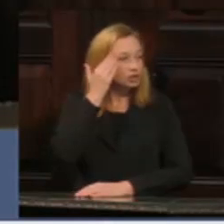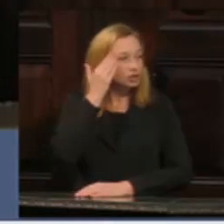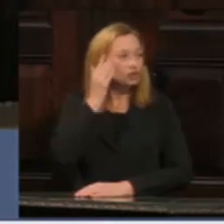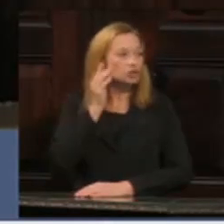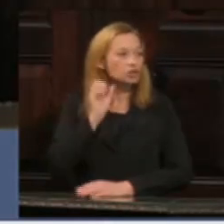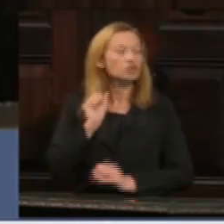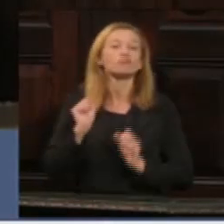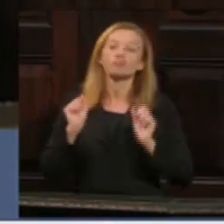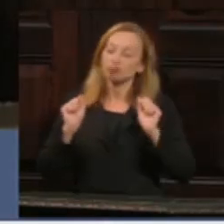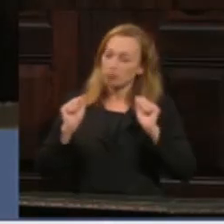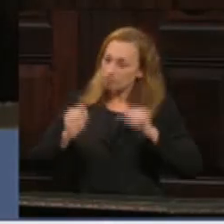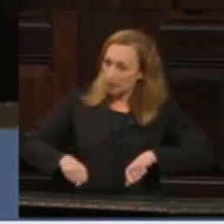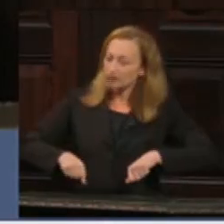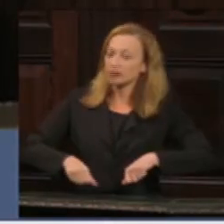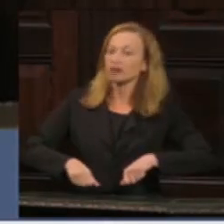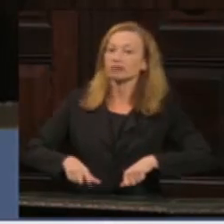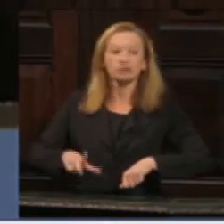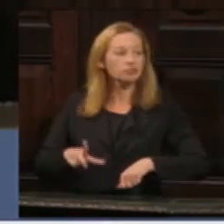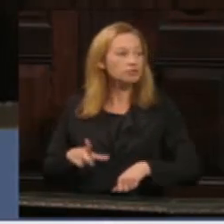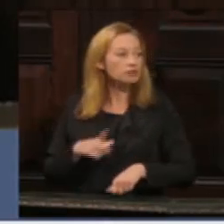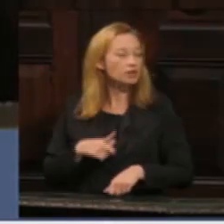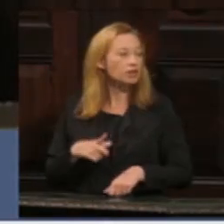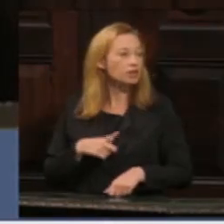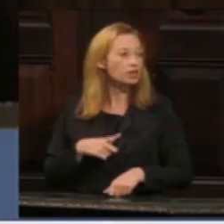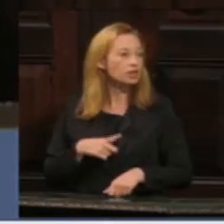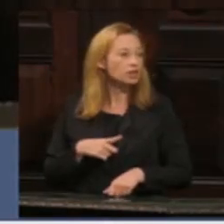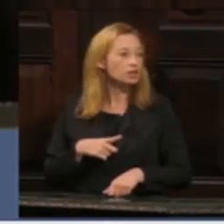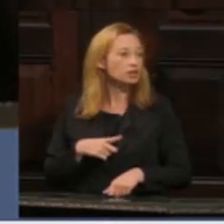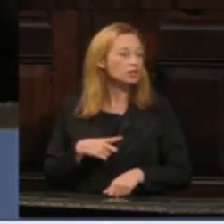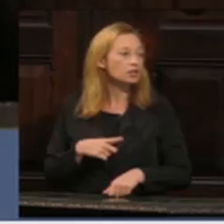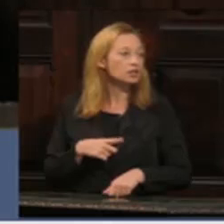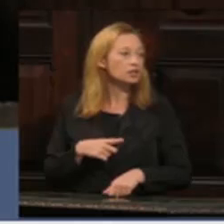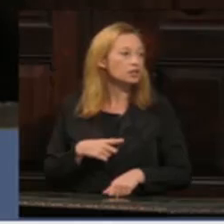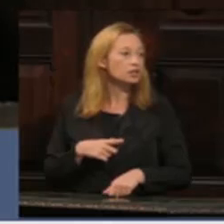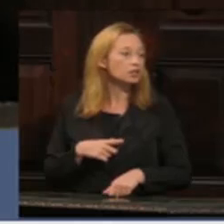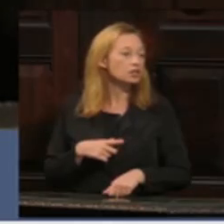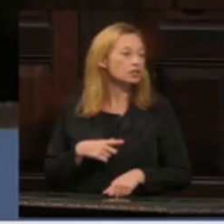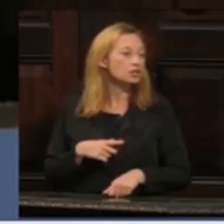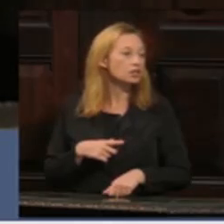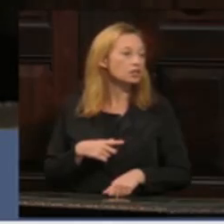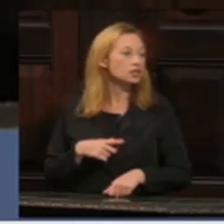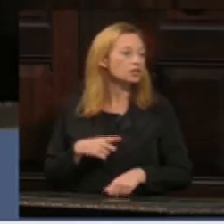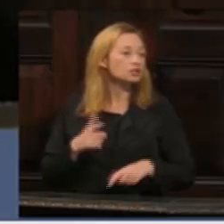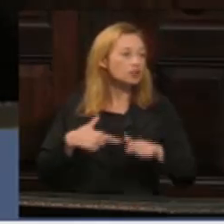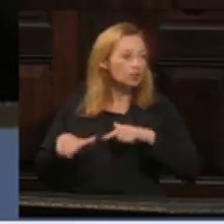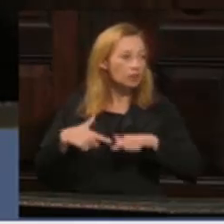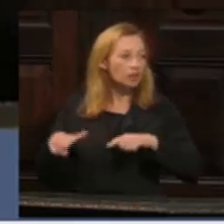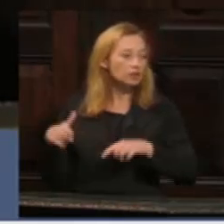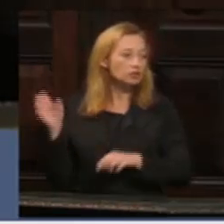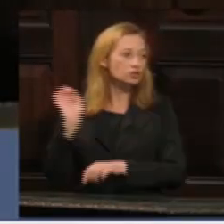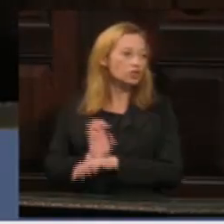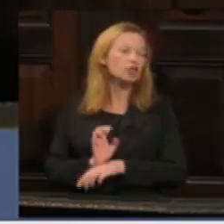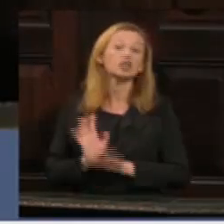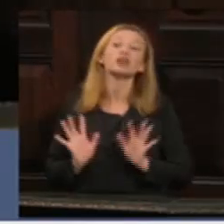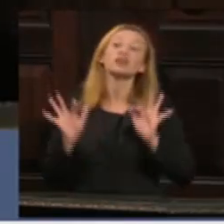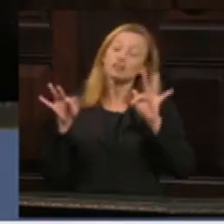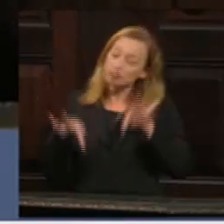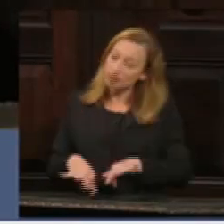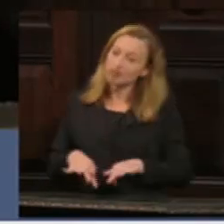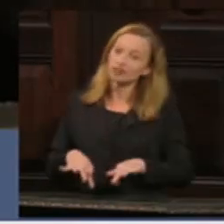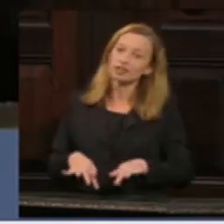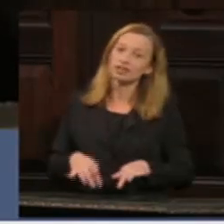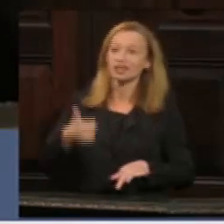base de um bom serviço público, incluindo as funções de Estado. E, finalmente, senhor